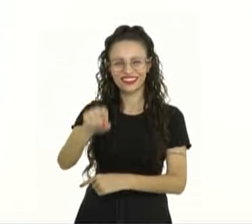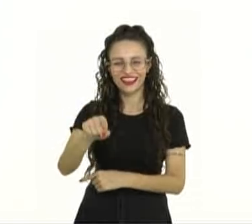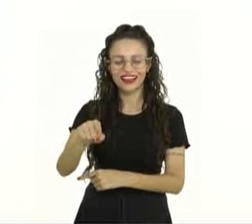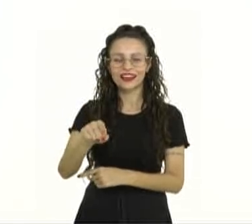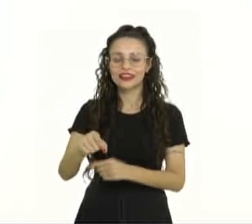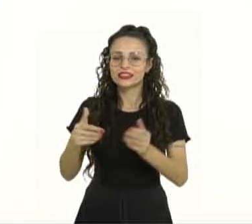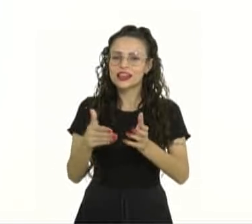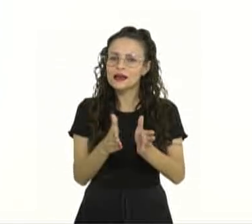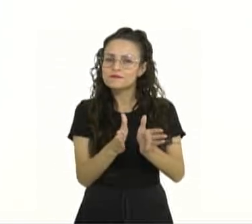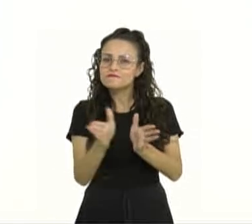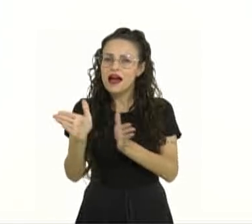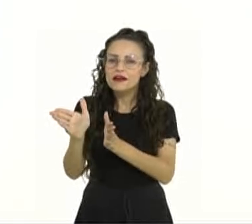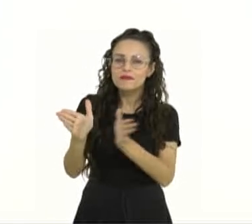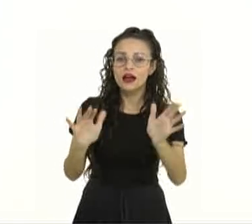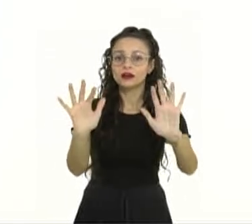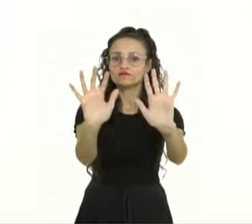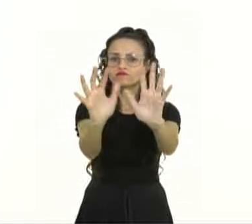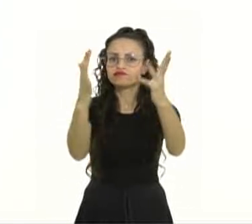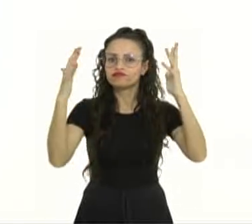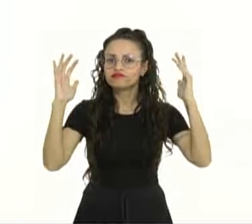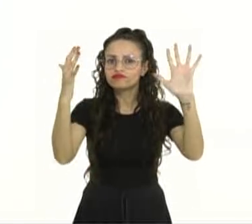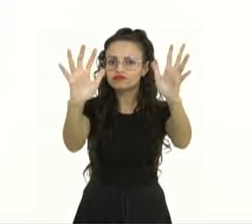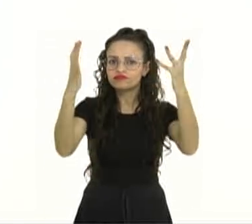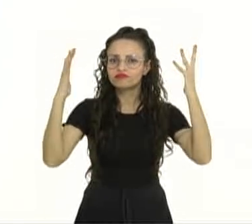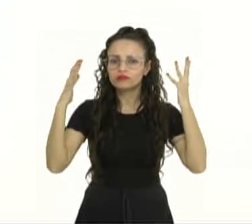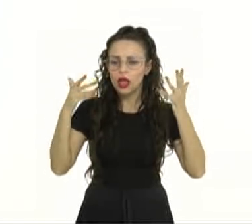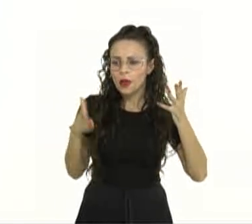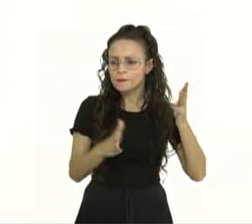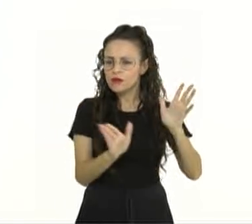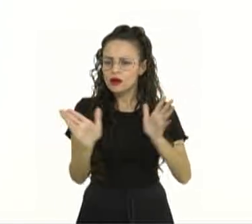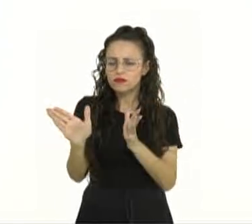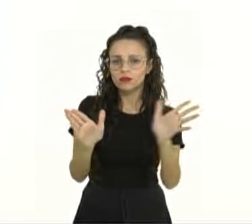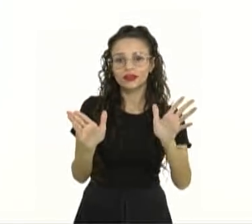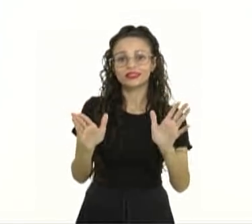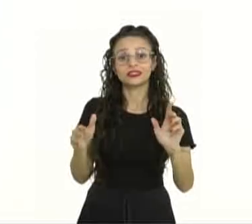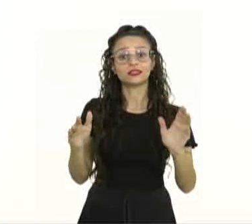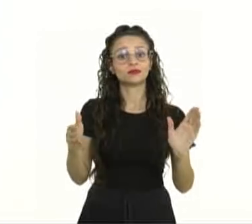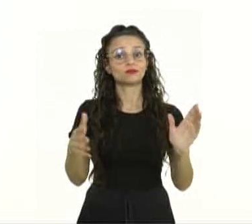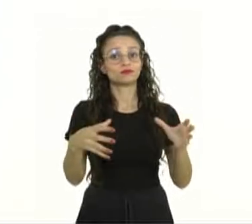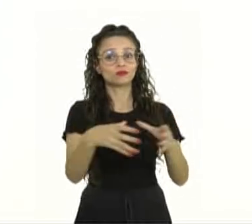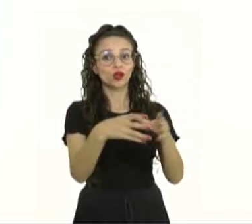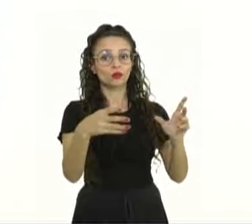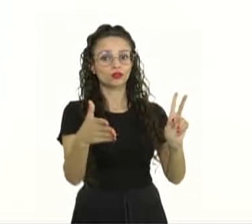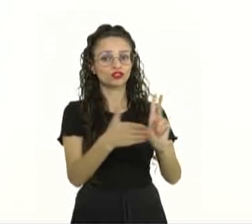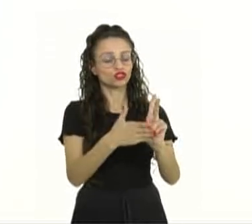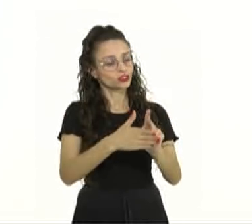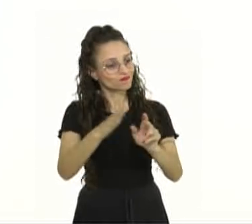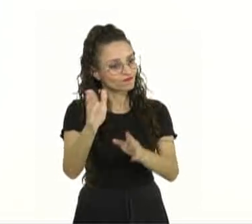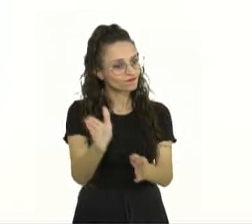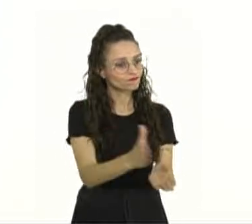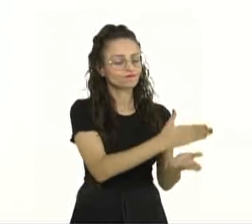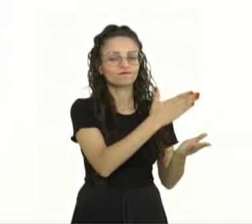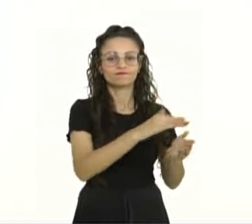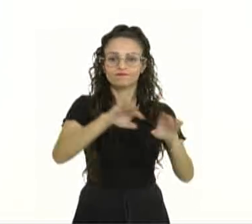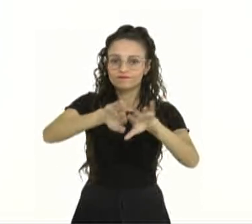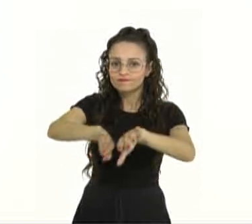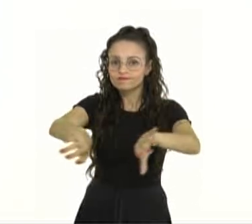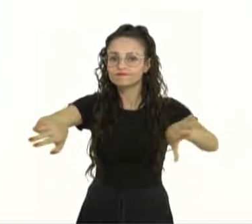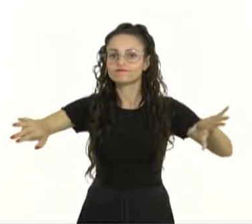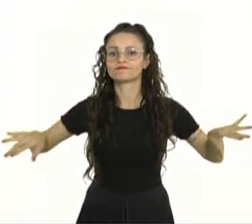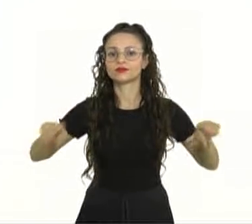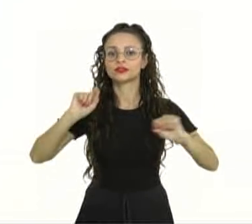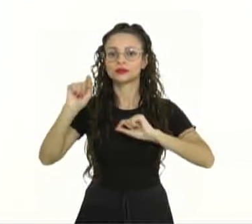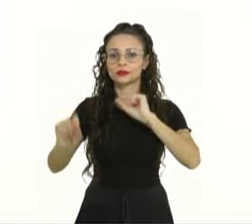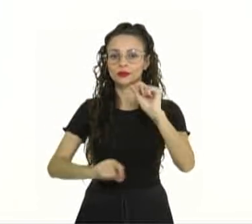sendo abertas na mata, povos indígenas sendo retirados da localidade, deram lugar aos projetos do arquiteto